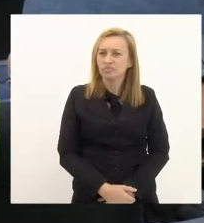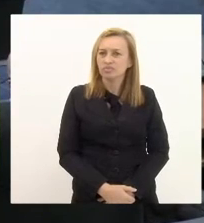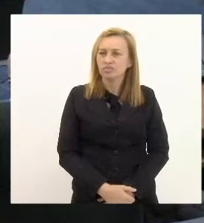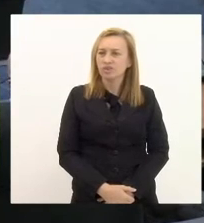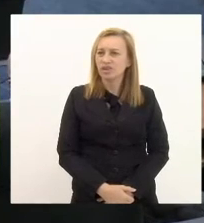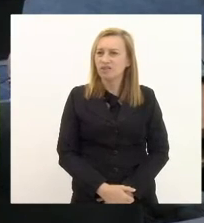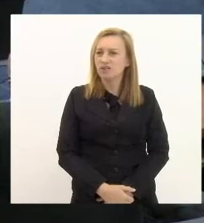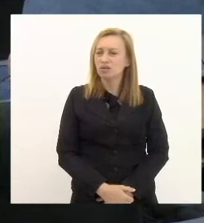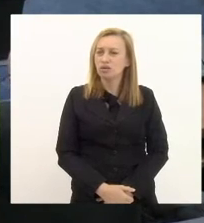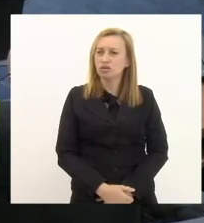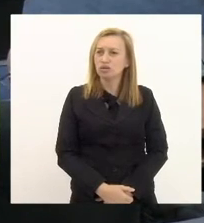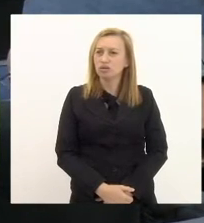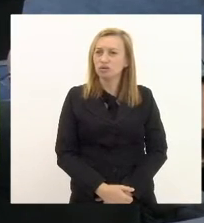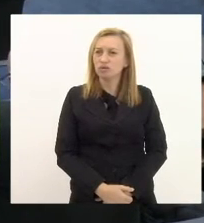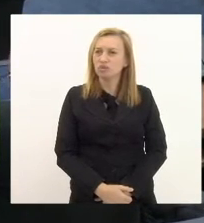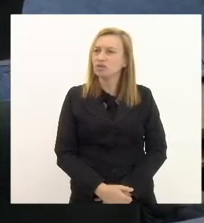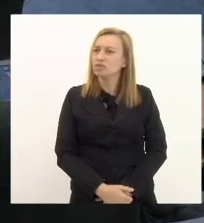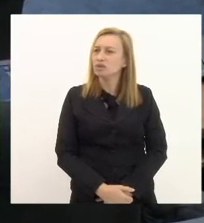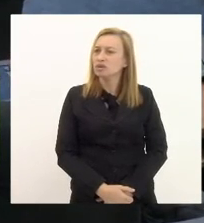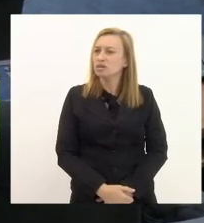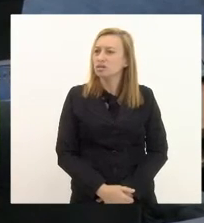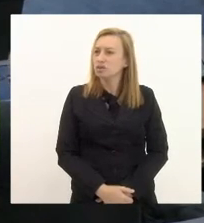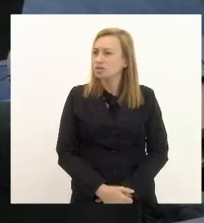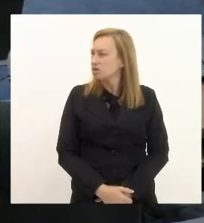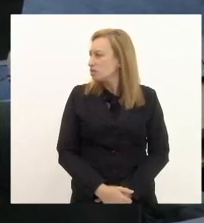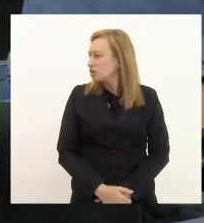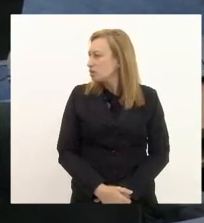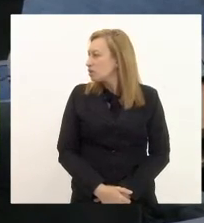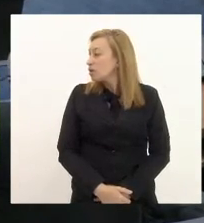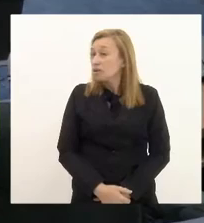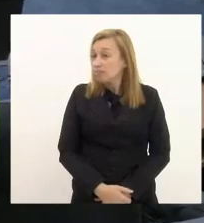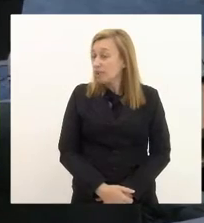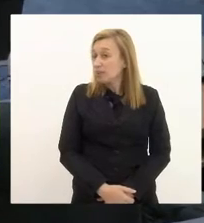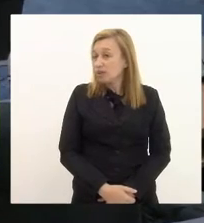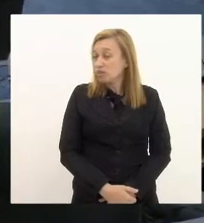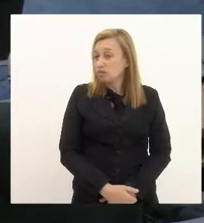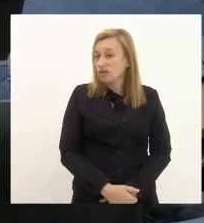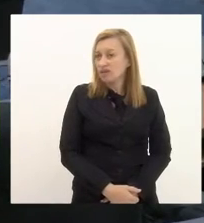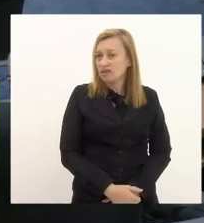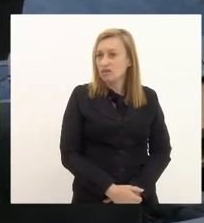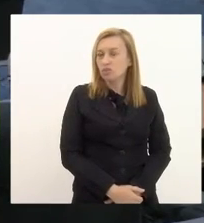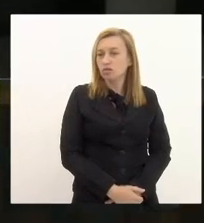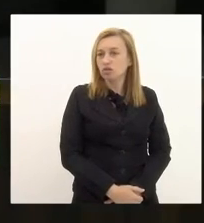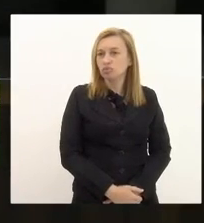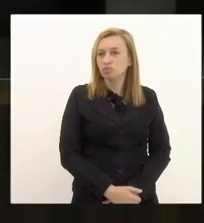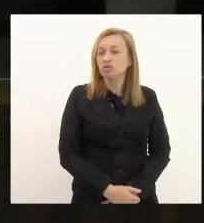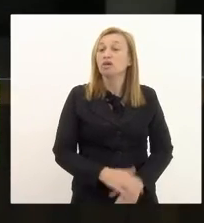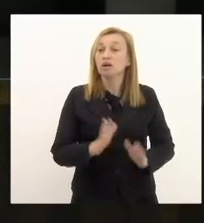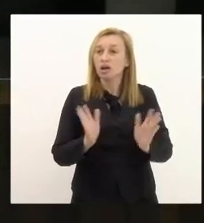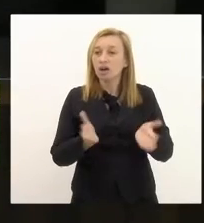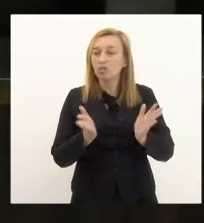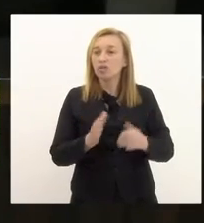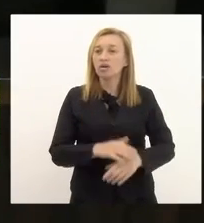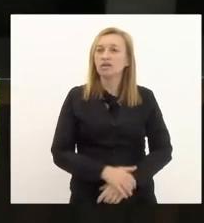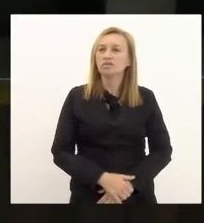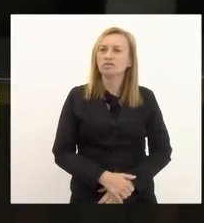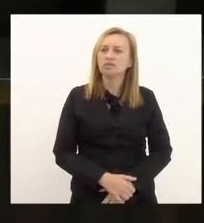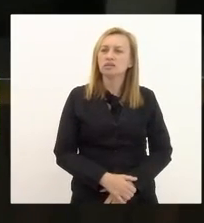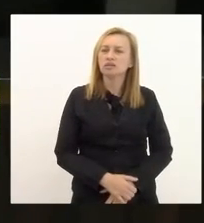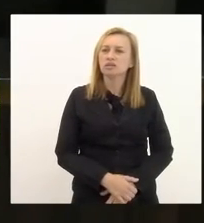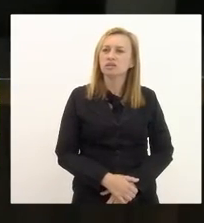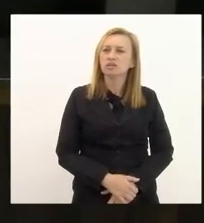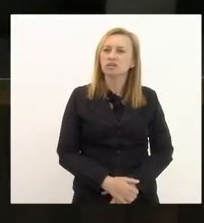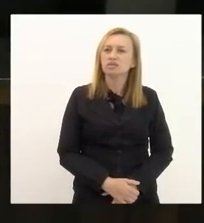O que é mais uma agora não vai comer perder já tem crédito então agora vou passar